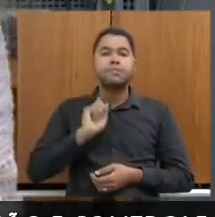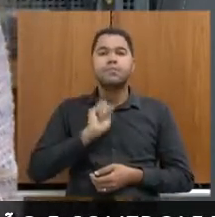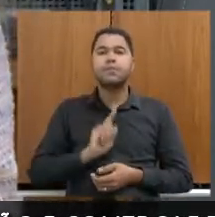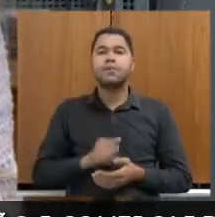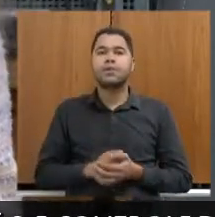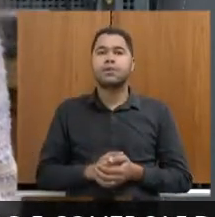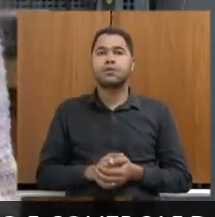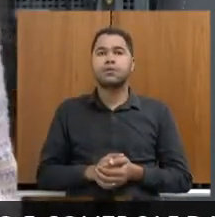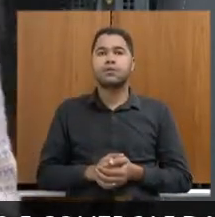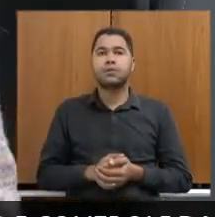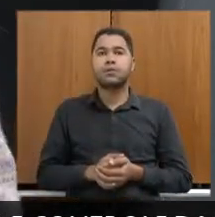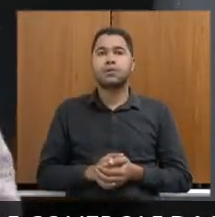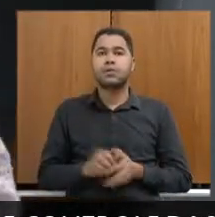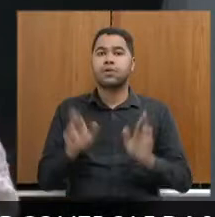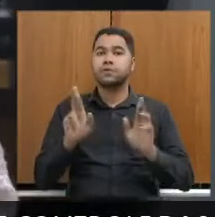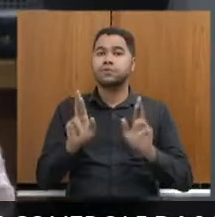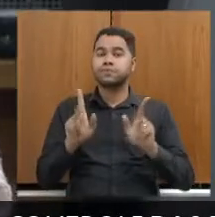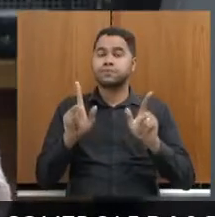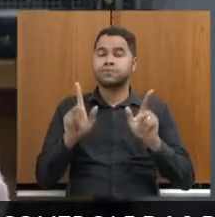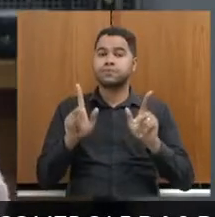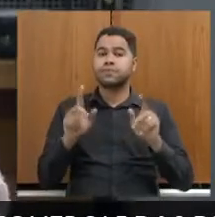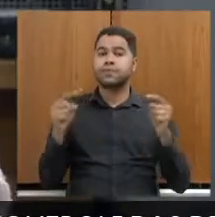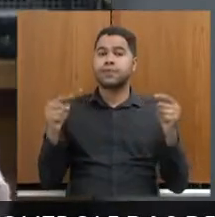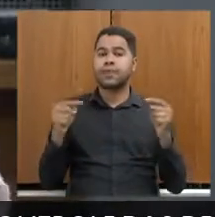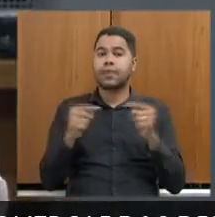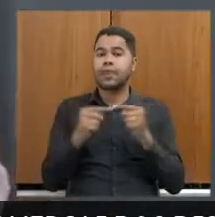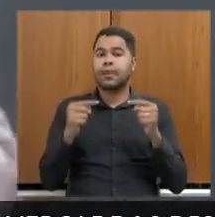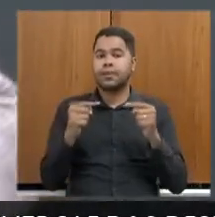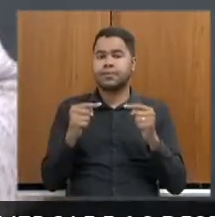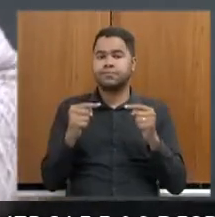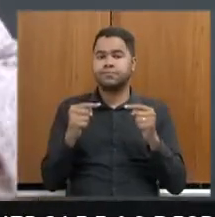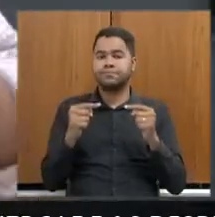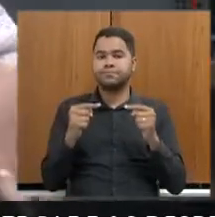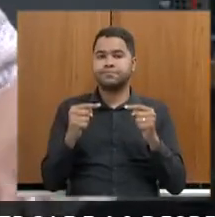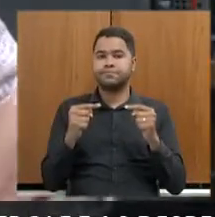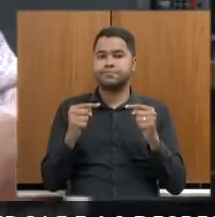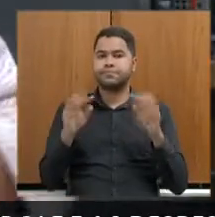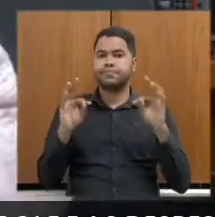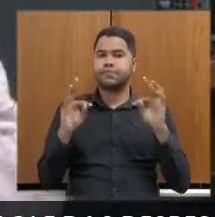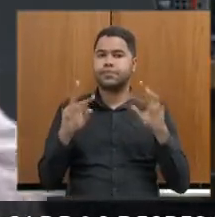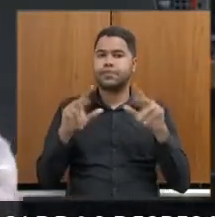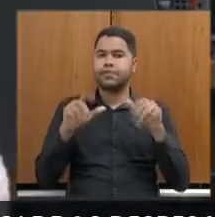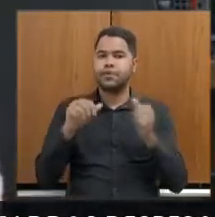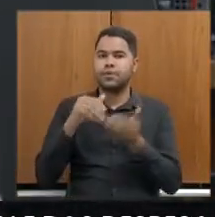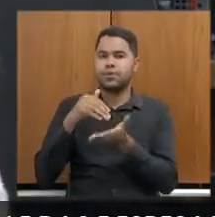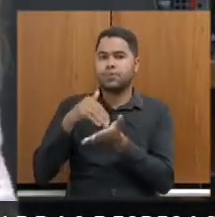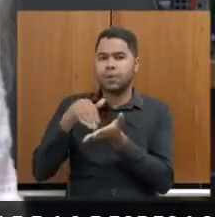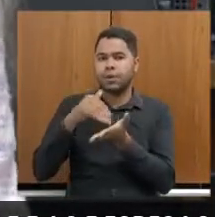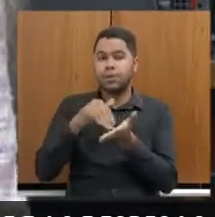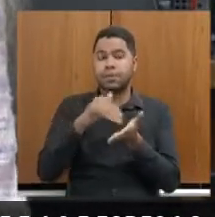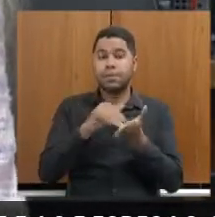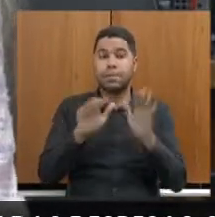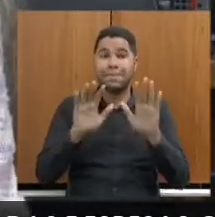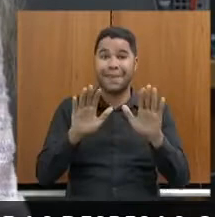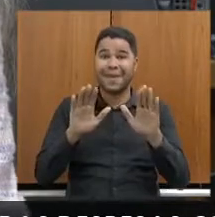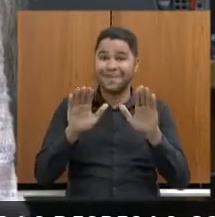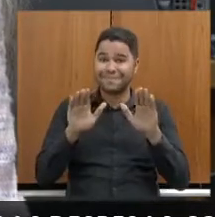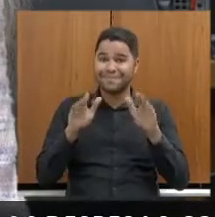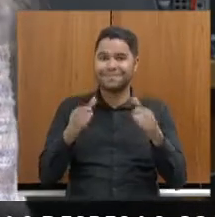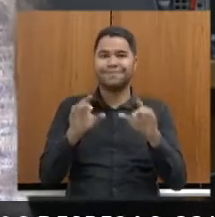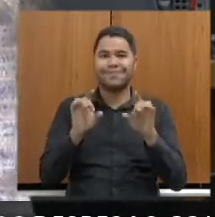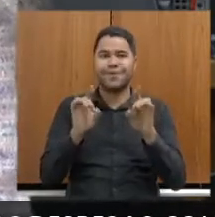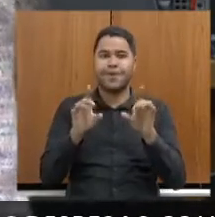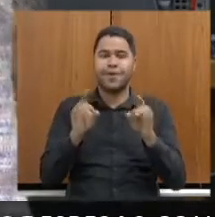Presidente um diferencial com relação a todas as secretarias mais especialmente